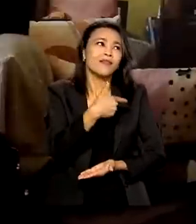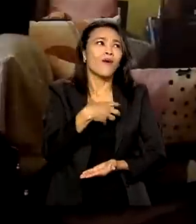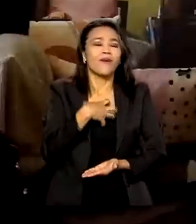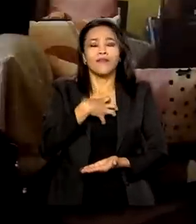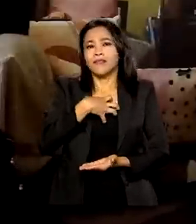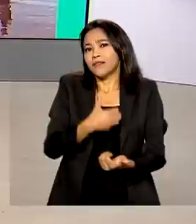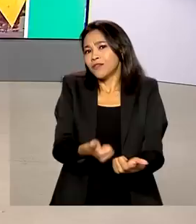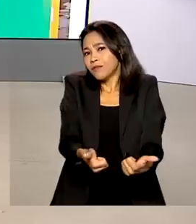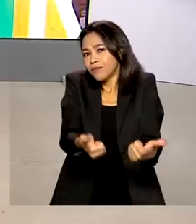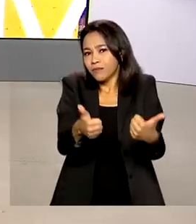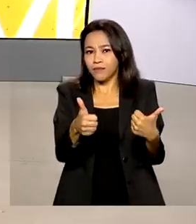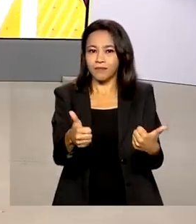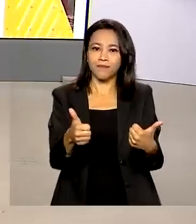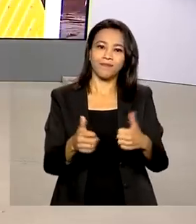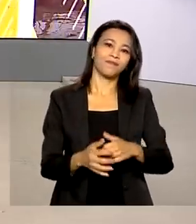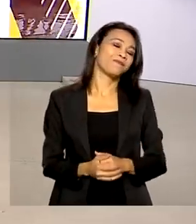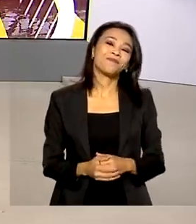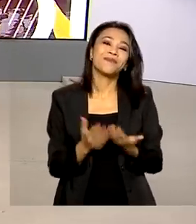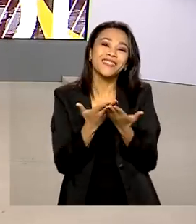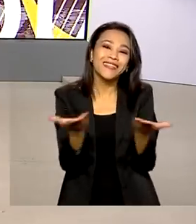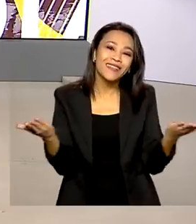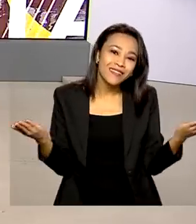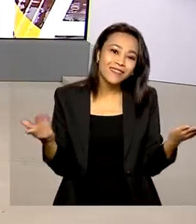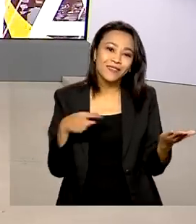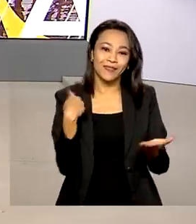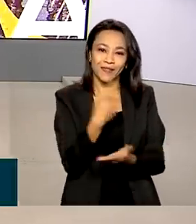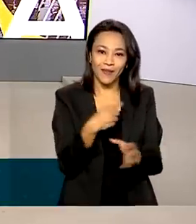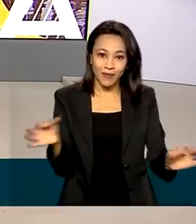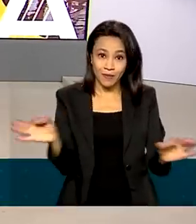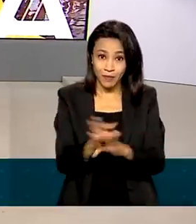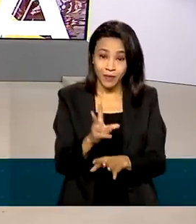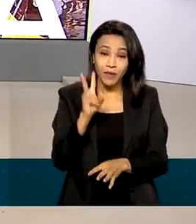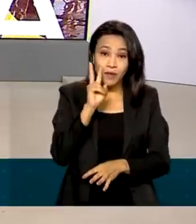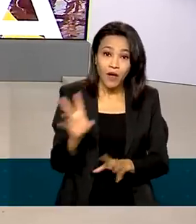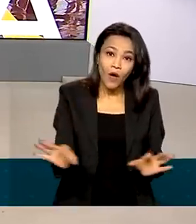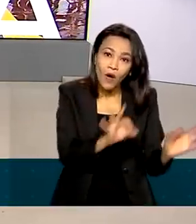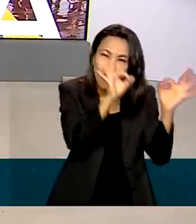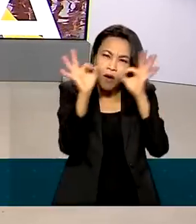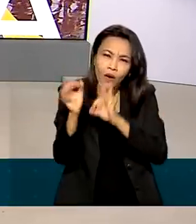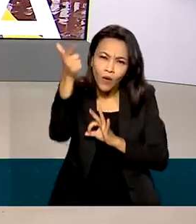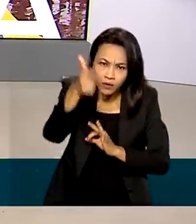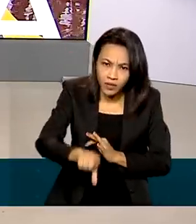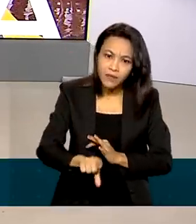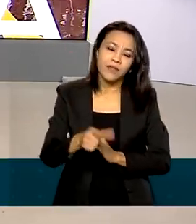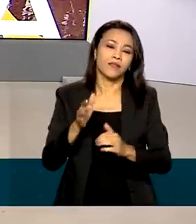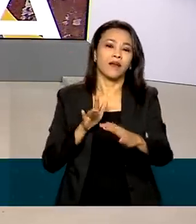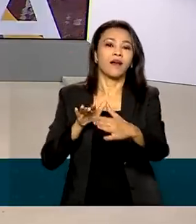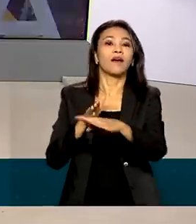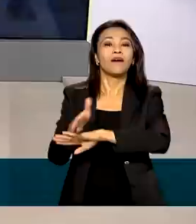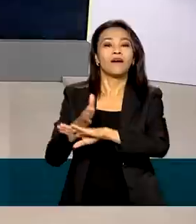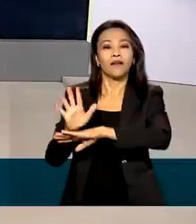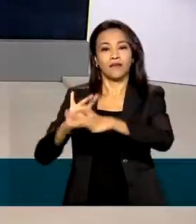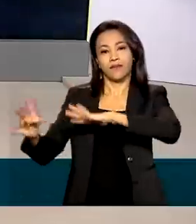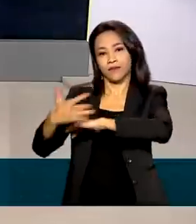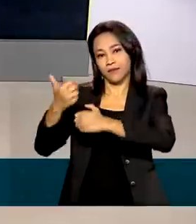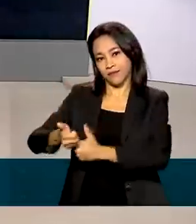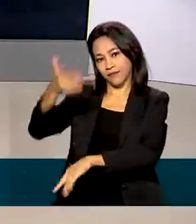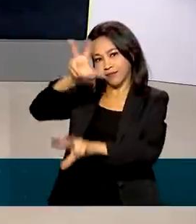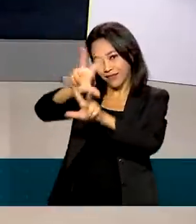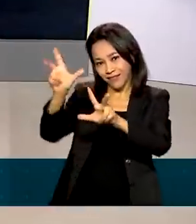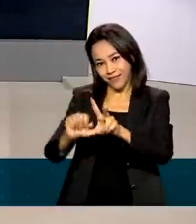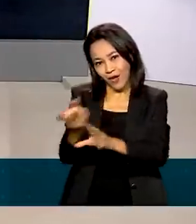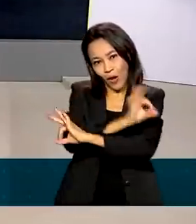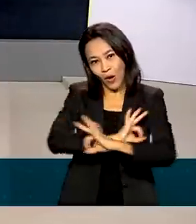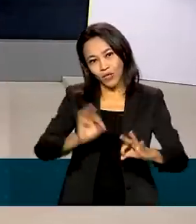muito melhor. É isso, a gente fica por aqui para rever as reportagens, acesse as redes sociais da TV Brasil. Uma